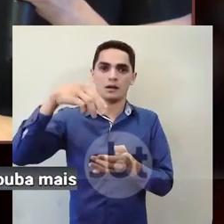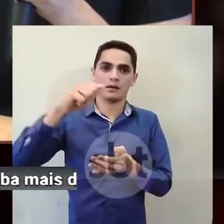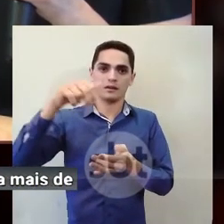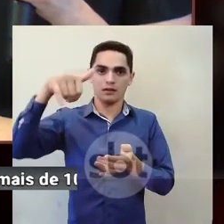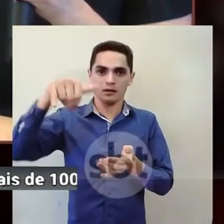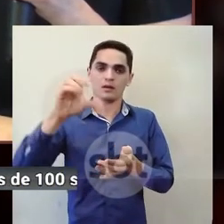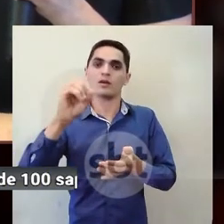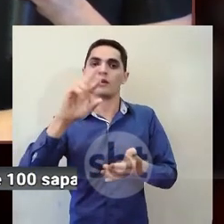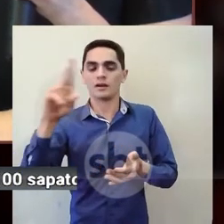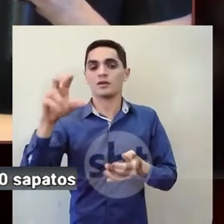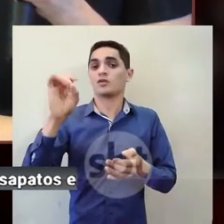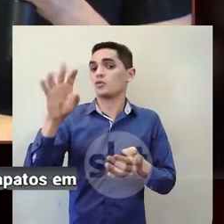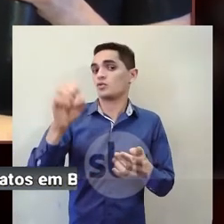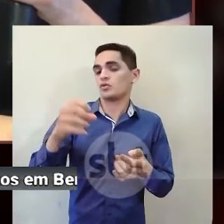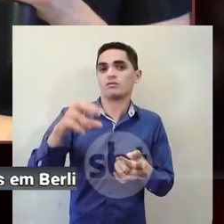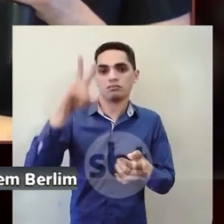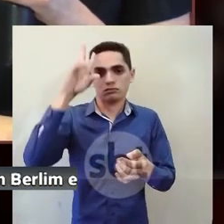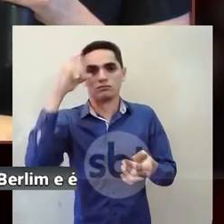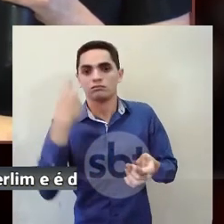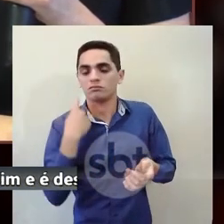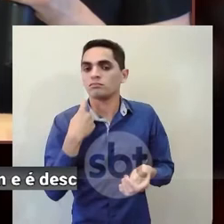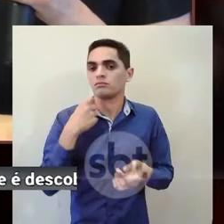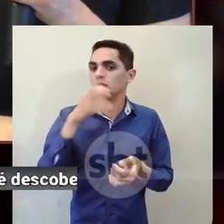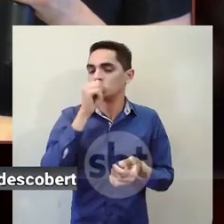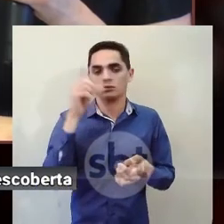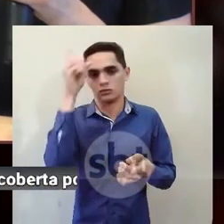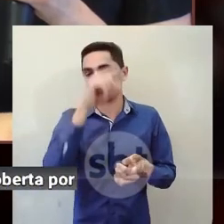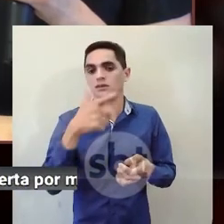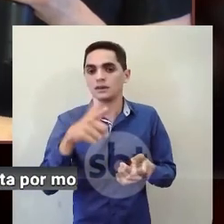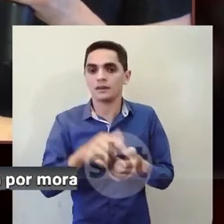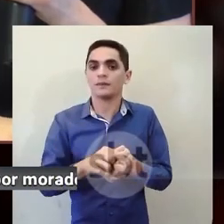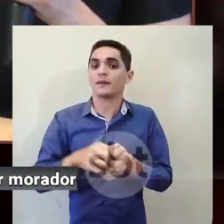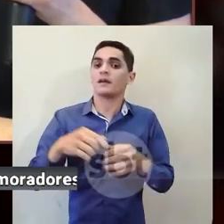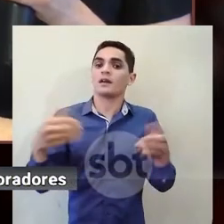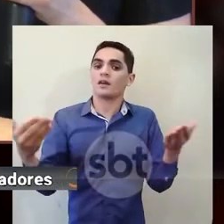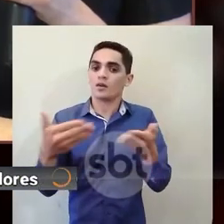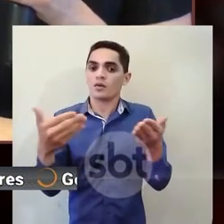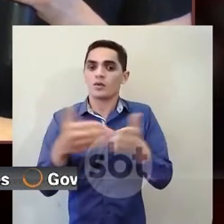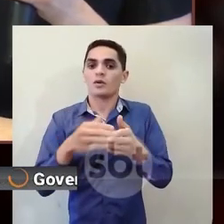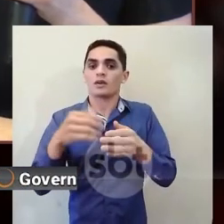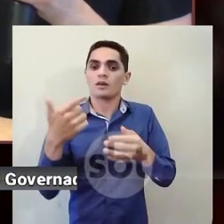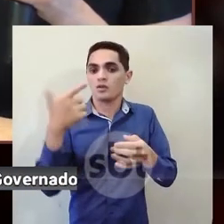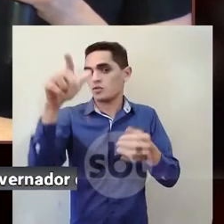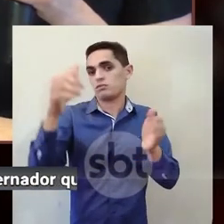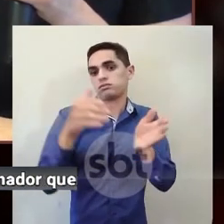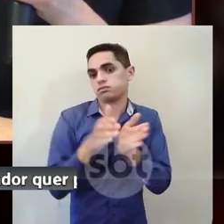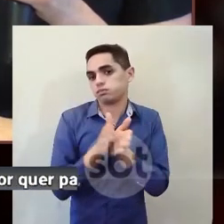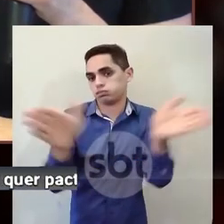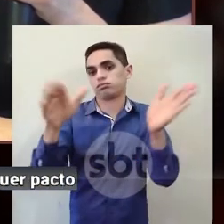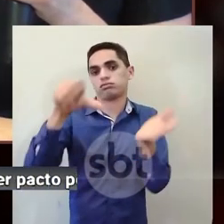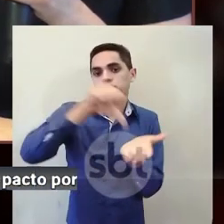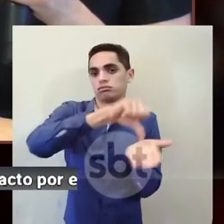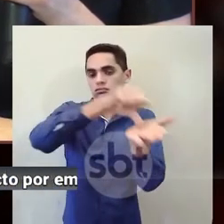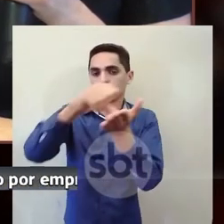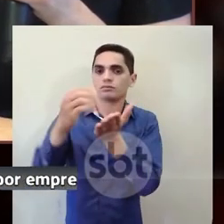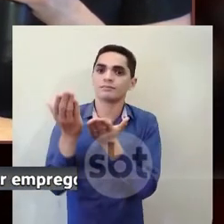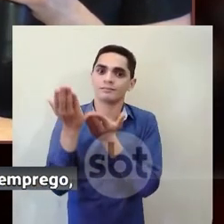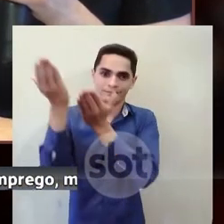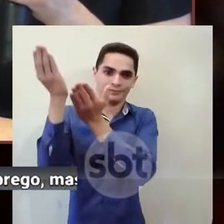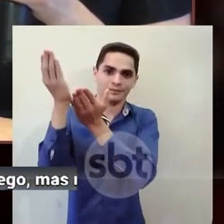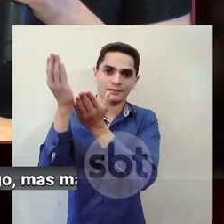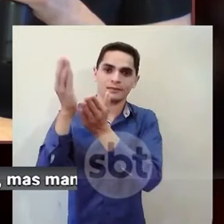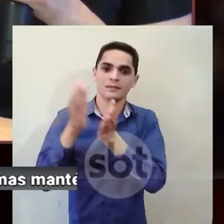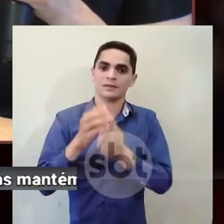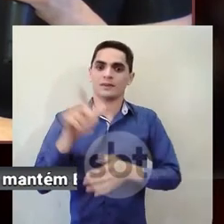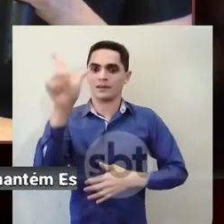Das 7 às 19, serão todas essas outras unidades, todos os dias de segunda a sexta. O BS do Anchieta, Lealdade e Amizade,